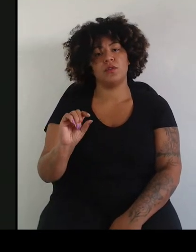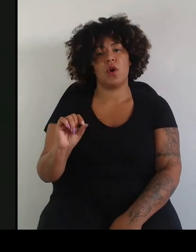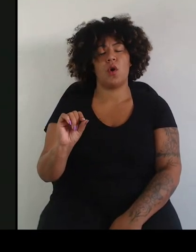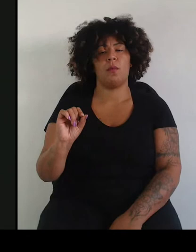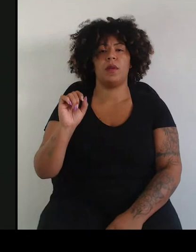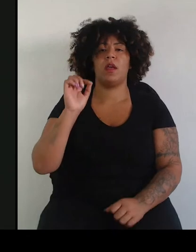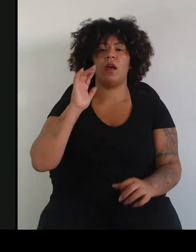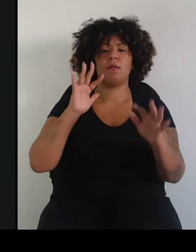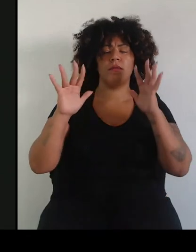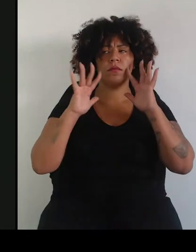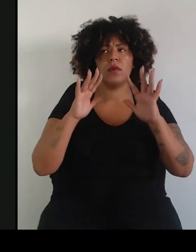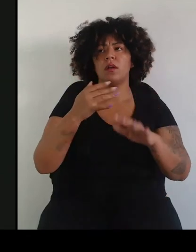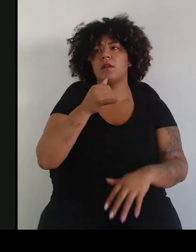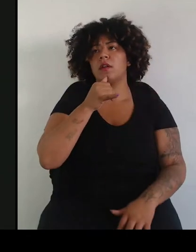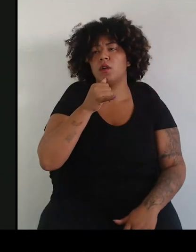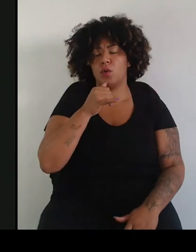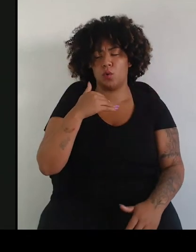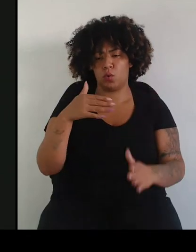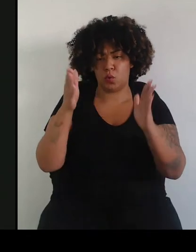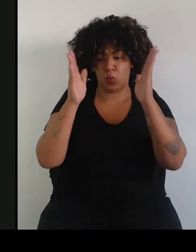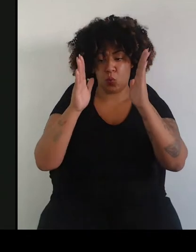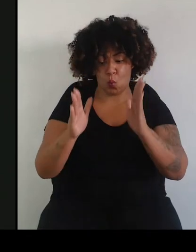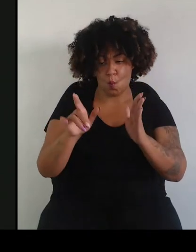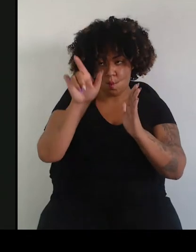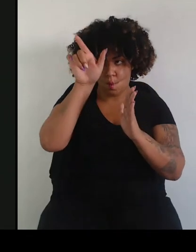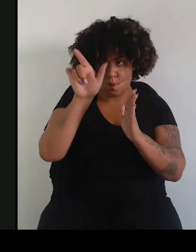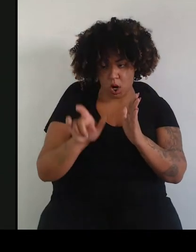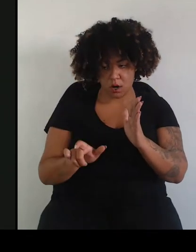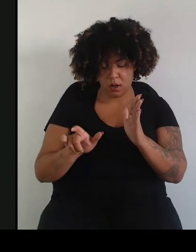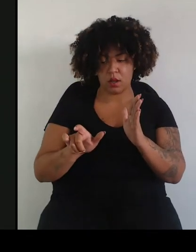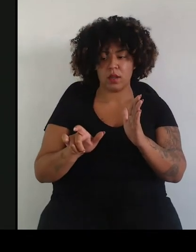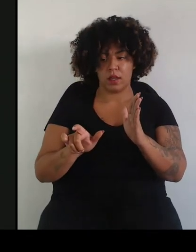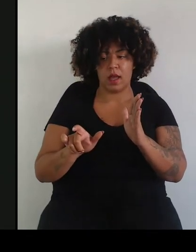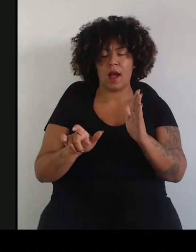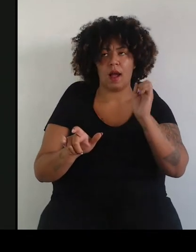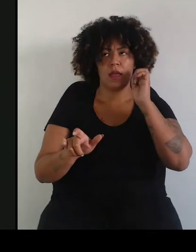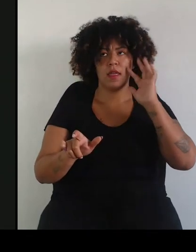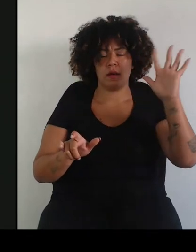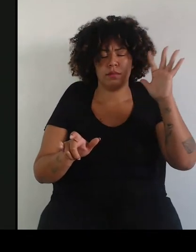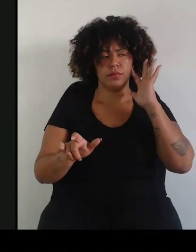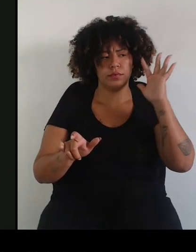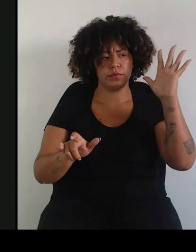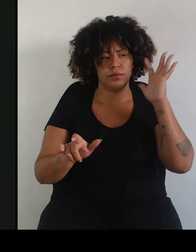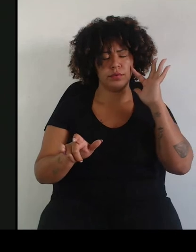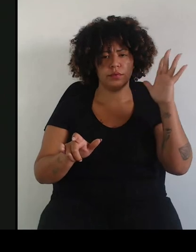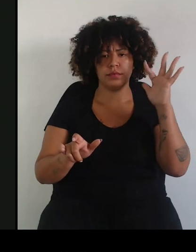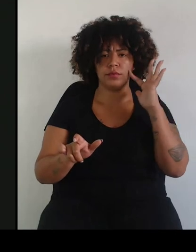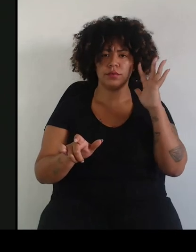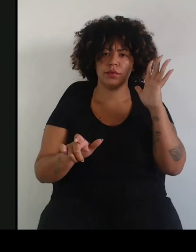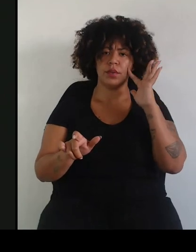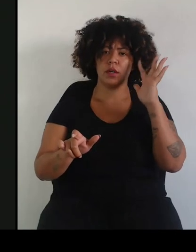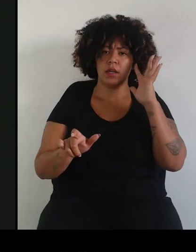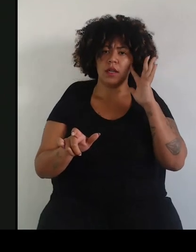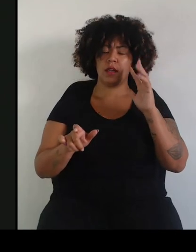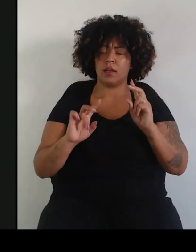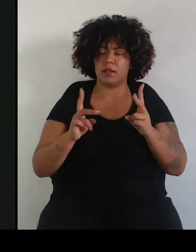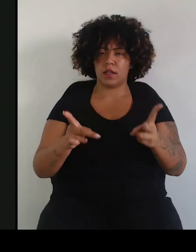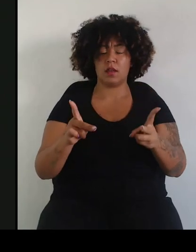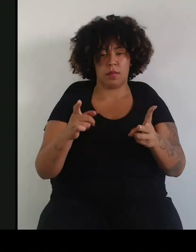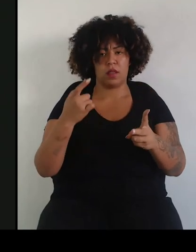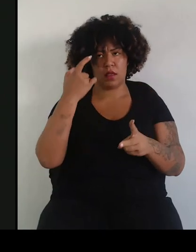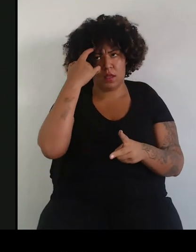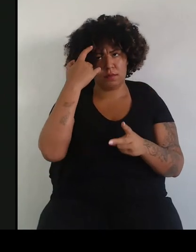vê e o corpo visível que estão simultaneamente confrontados me parece